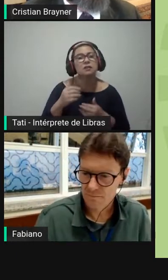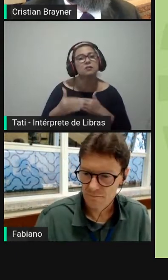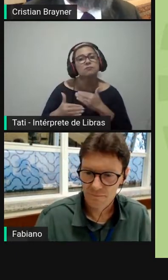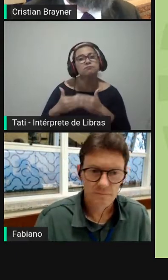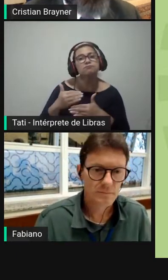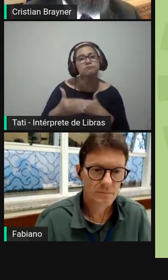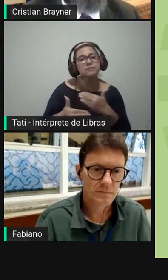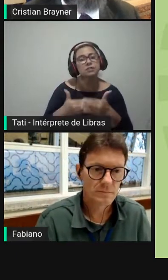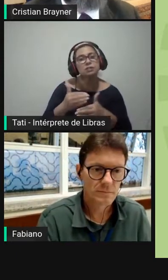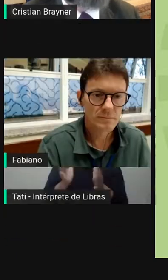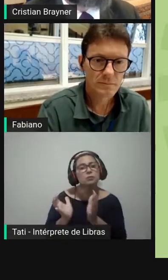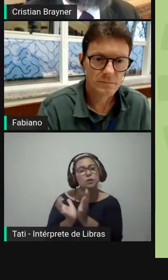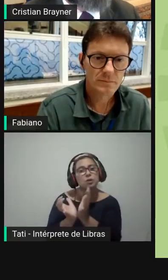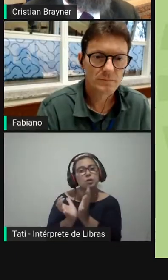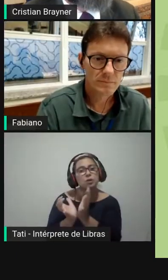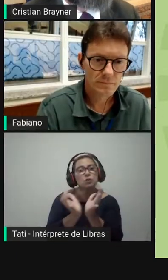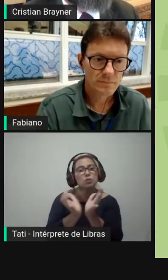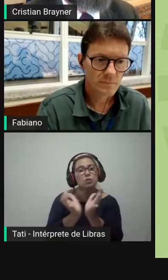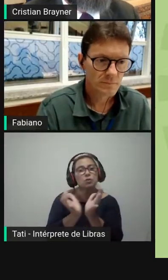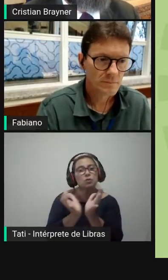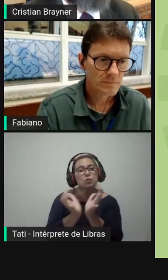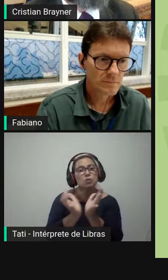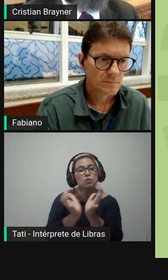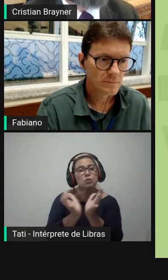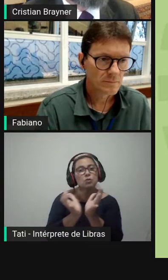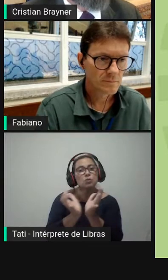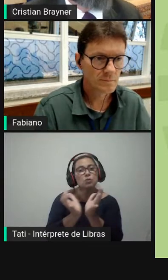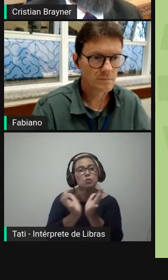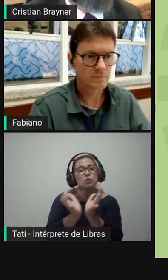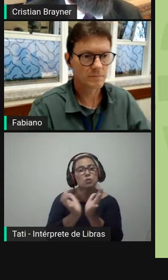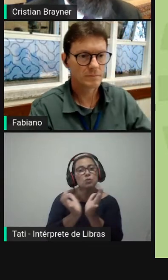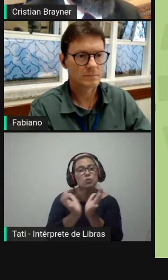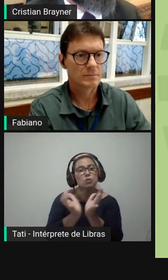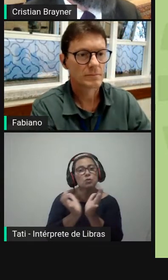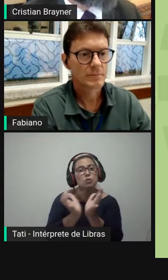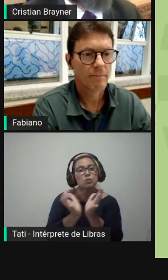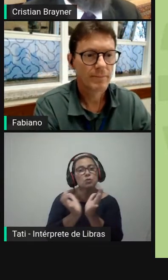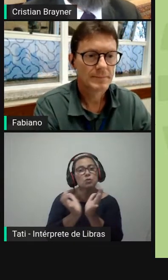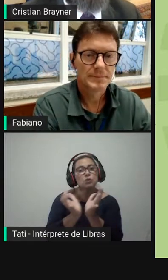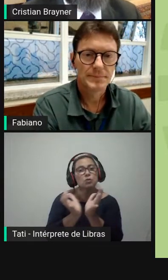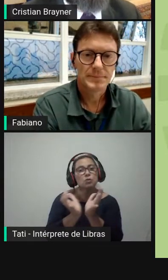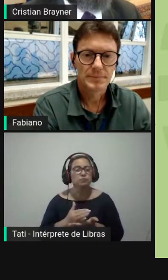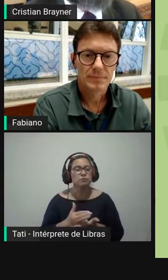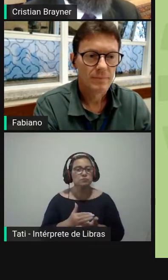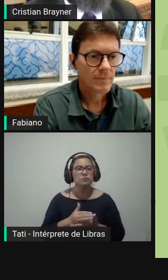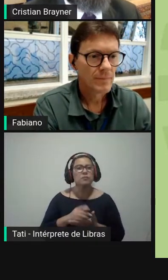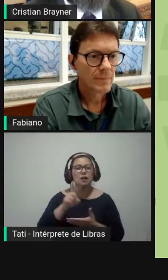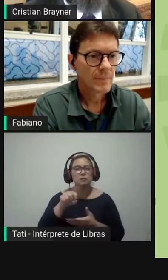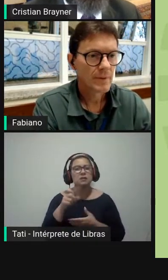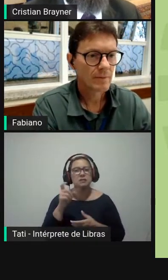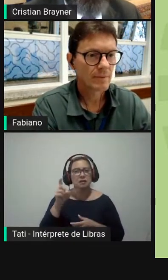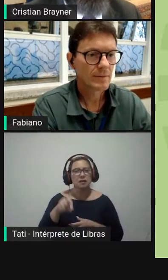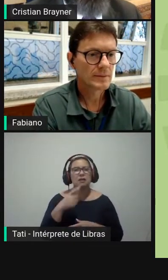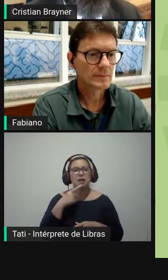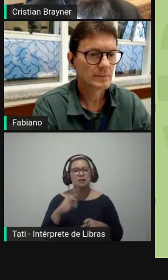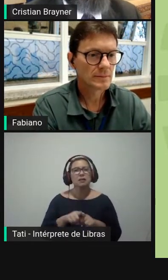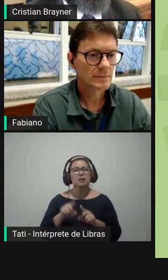instituir uma equipe de experts investida em tal competência. E aqui eu volto no quesito inicial. Será que era apenas uma anomalia